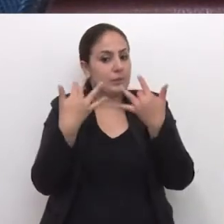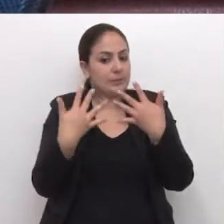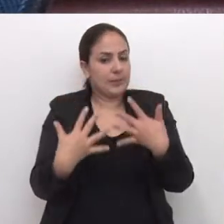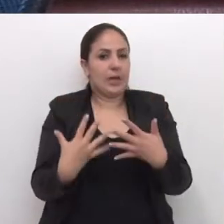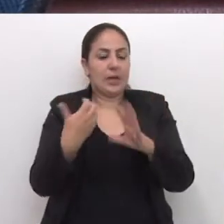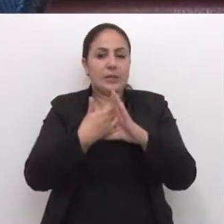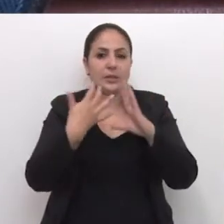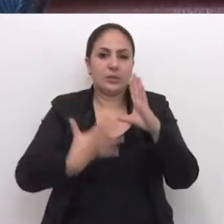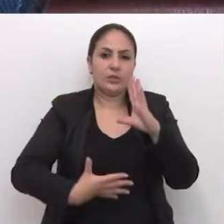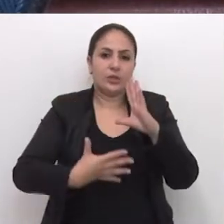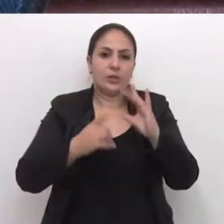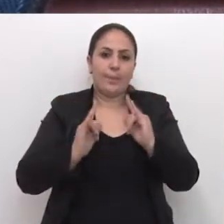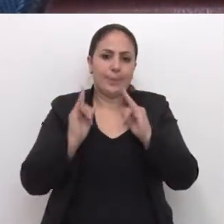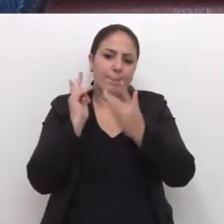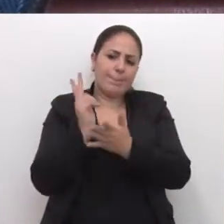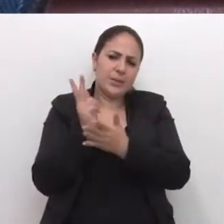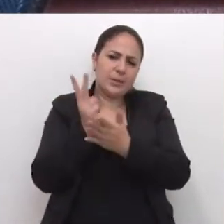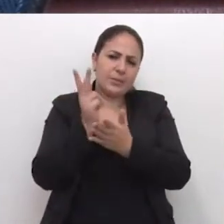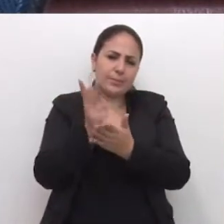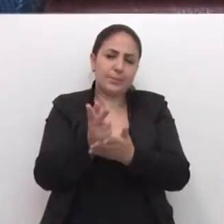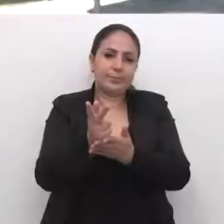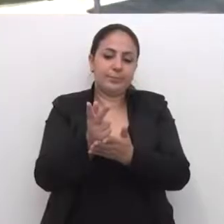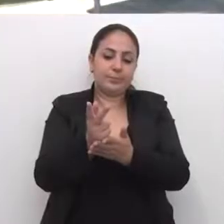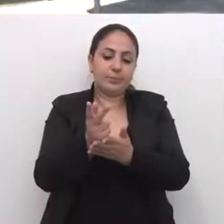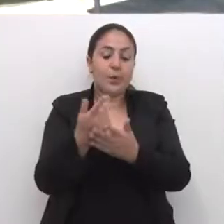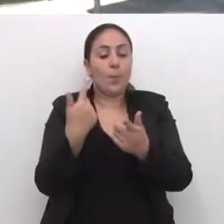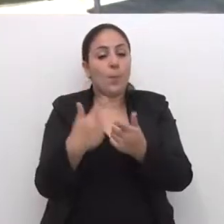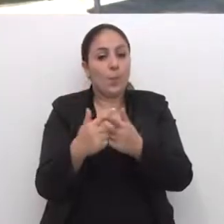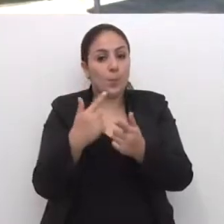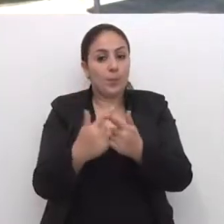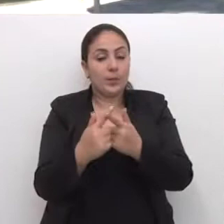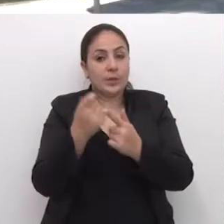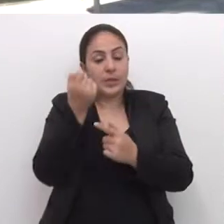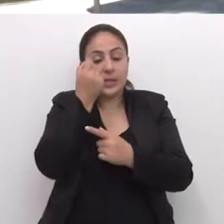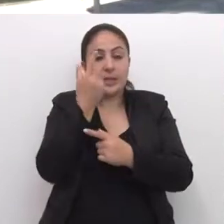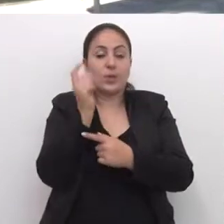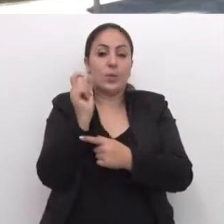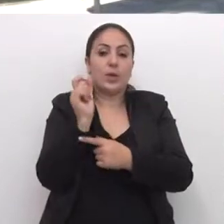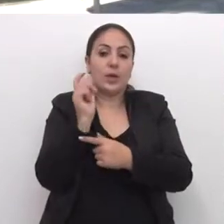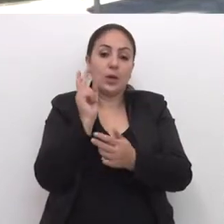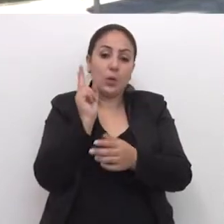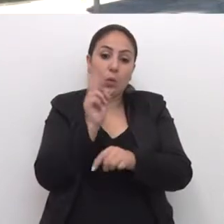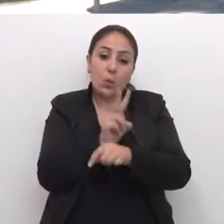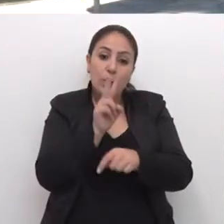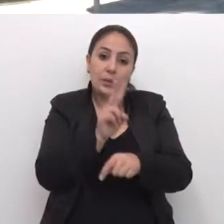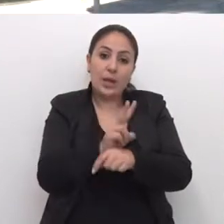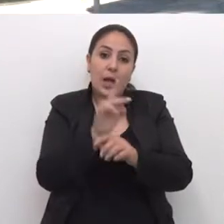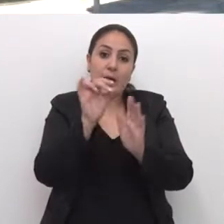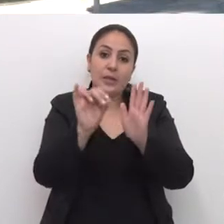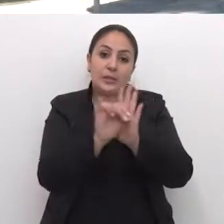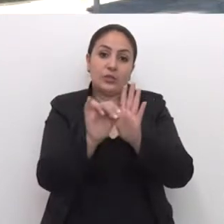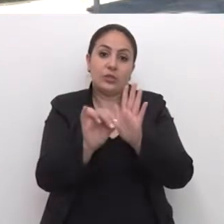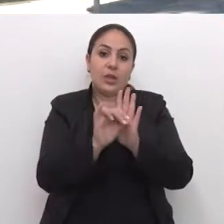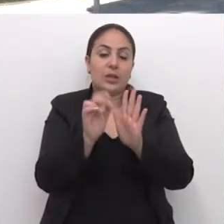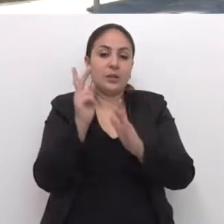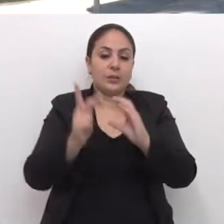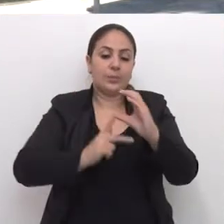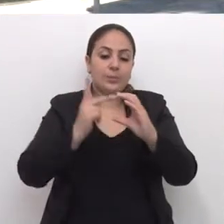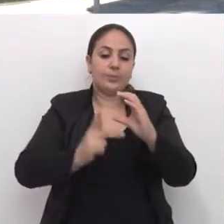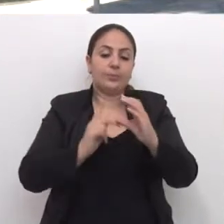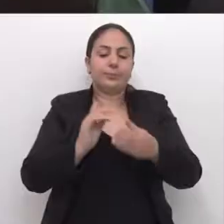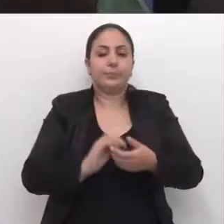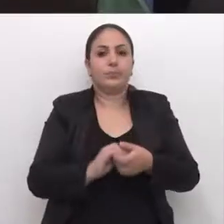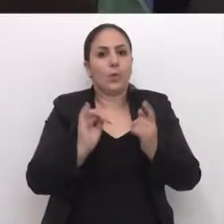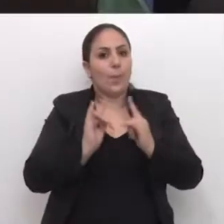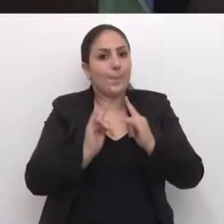as características do prédio serão mantidas. Afinal de contas, a ideia é preservar a identidade da